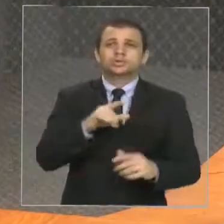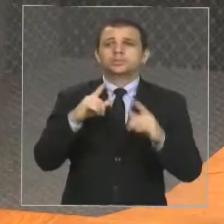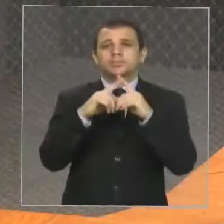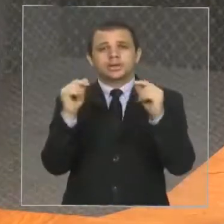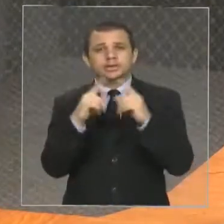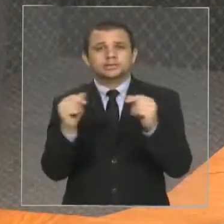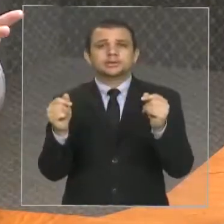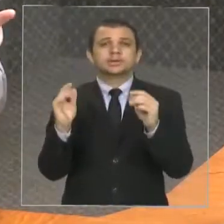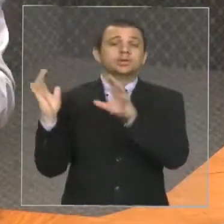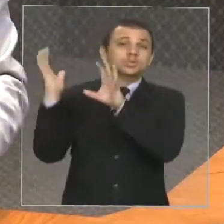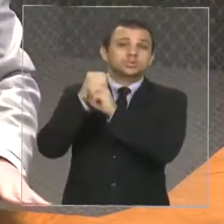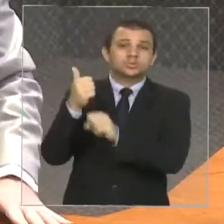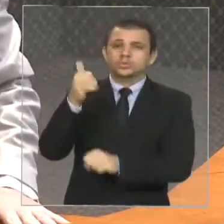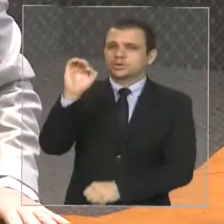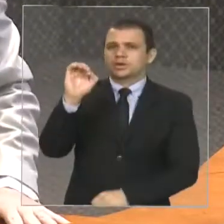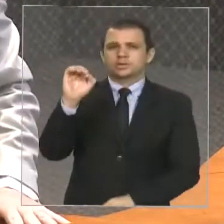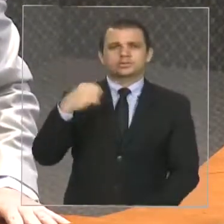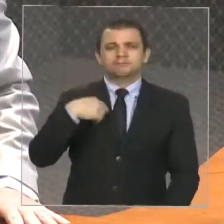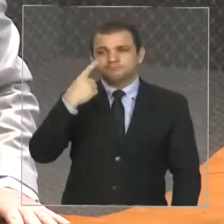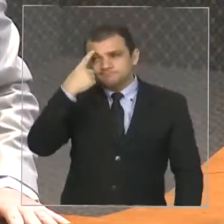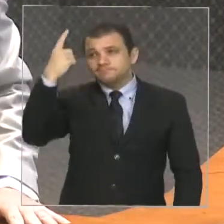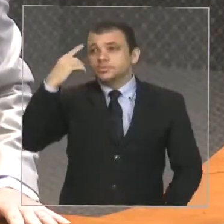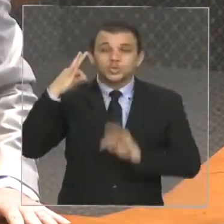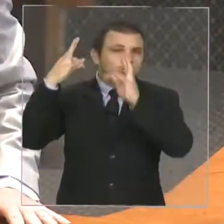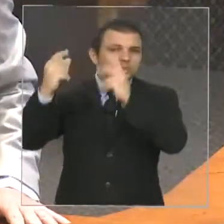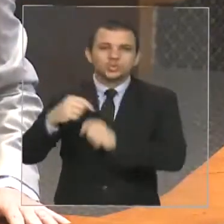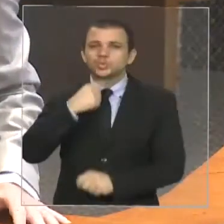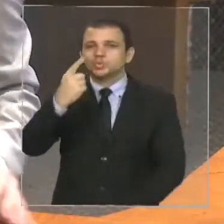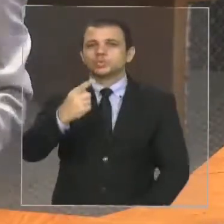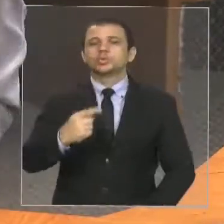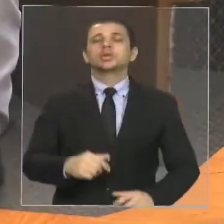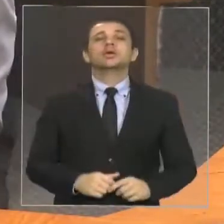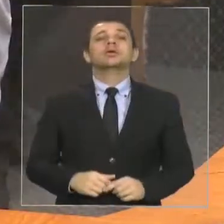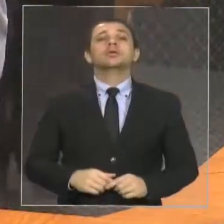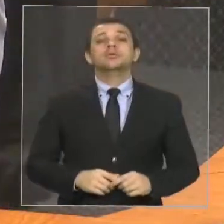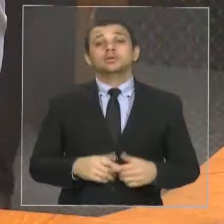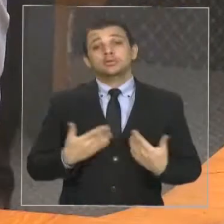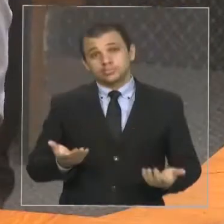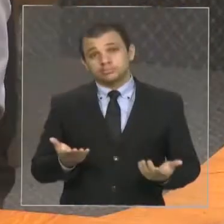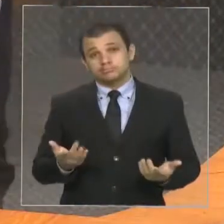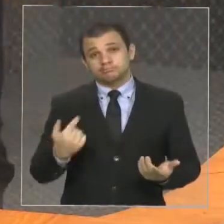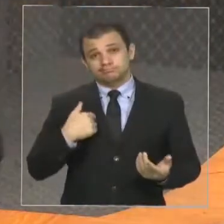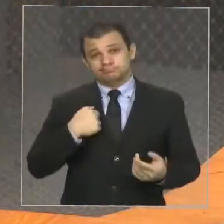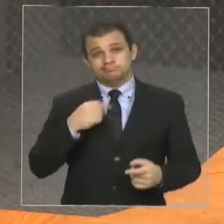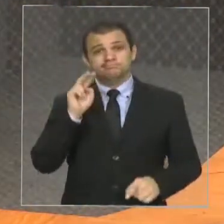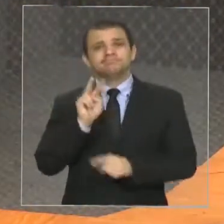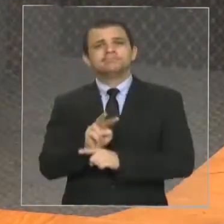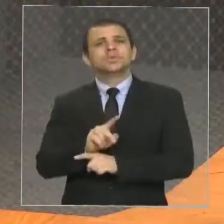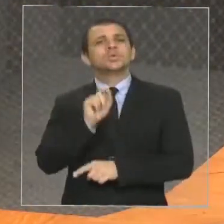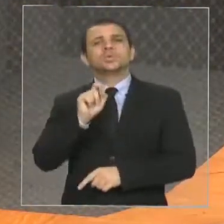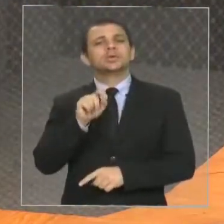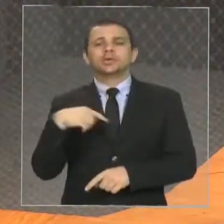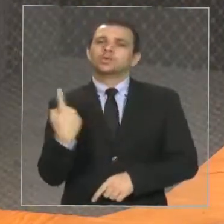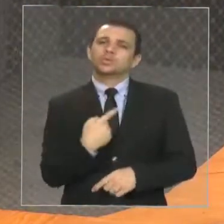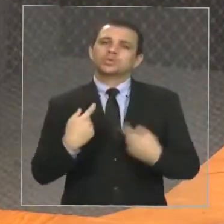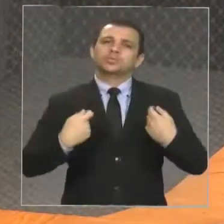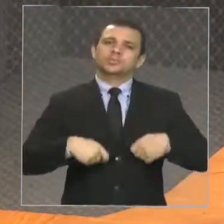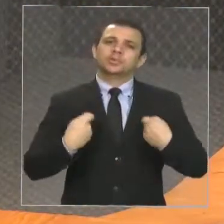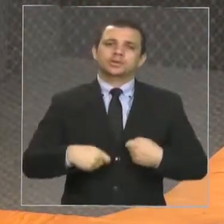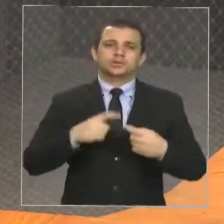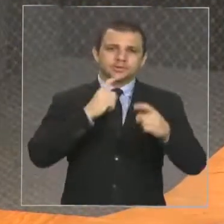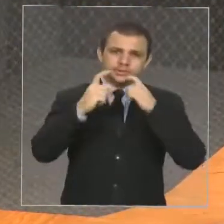São 10. Não me vem aqui a memória todos. Então, o que eu defendia, deputado Vinícius, é que a gente pudesse